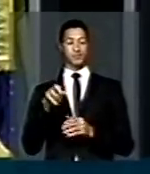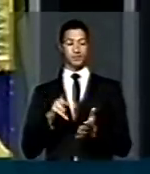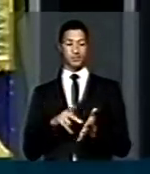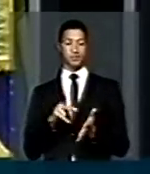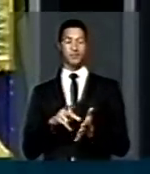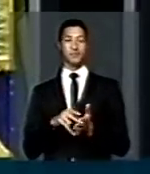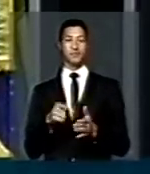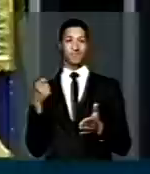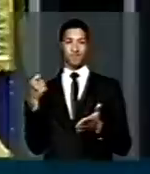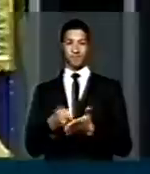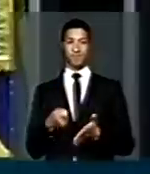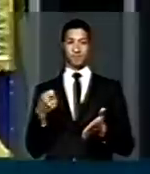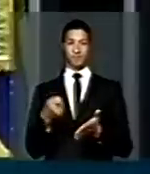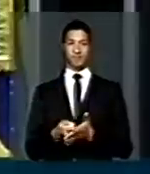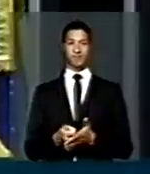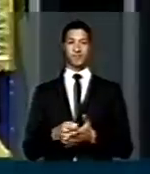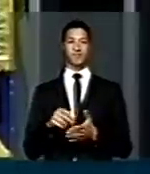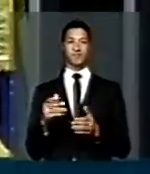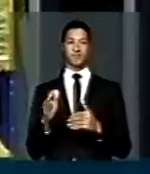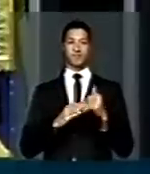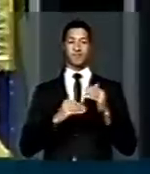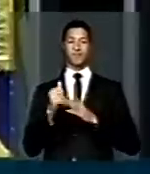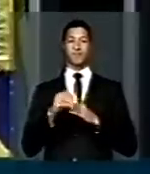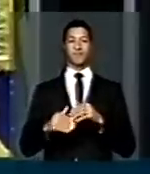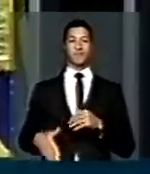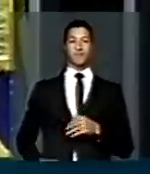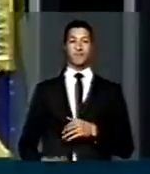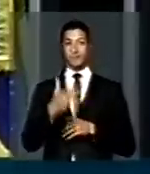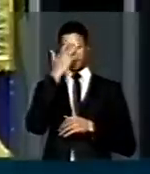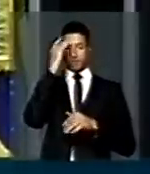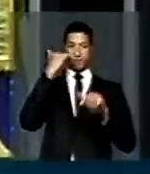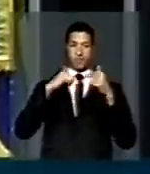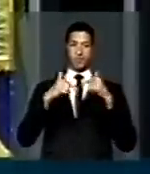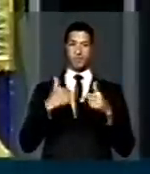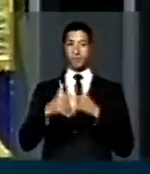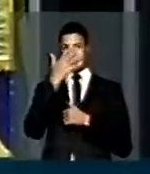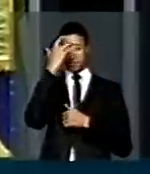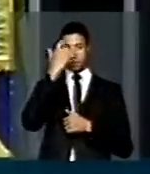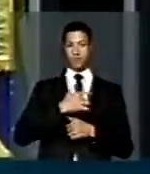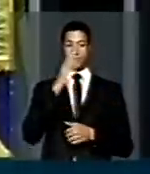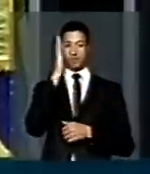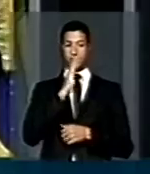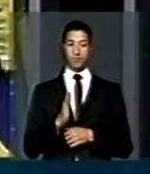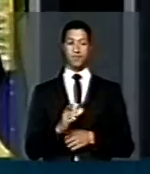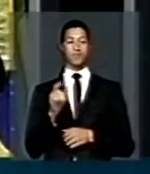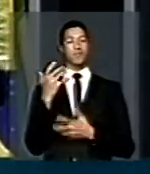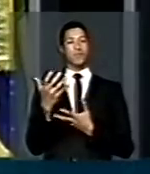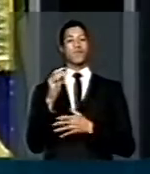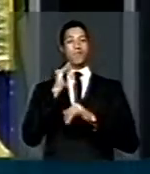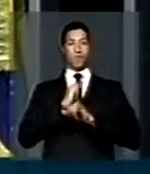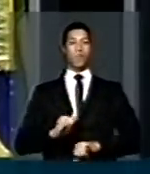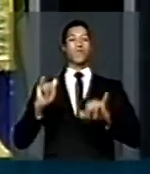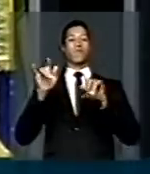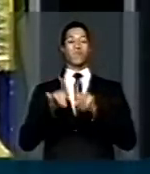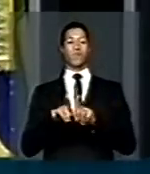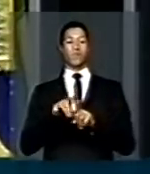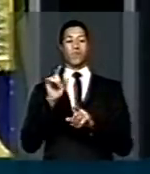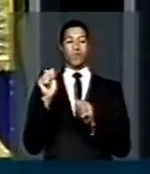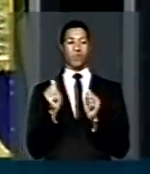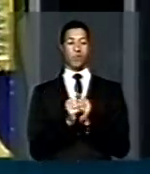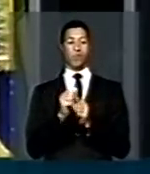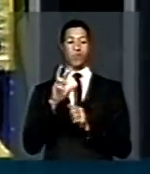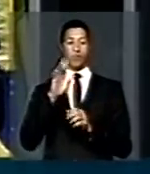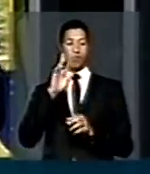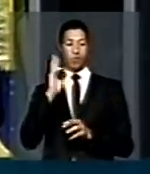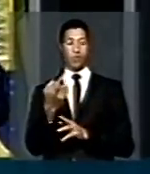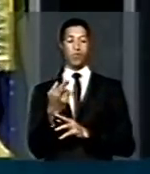imposição indevida sobre o bolso do trabalhador e do Consumidor brasileiro quero dizer que com essa